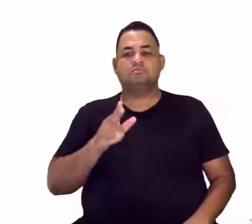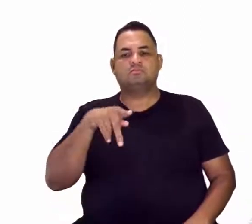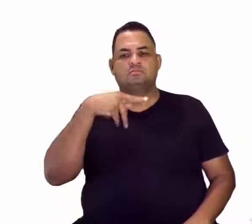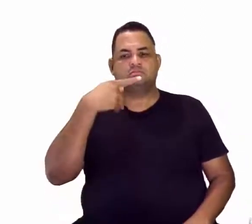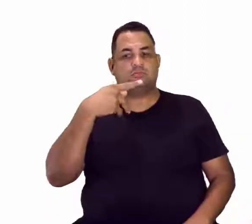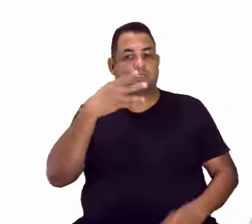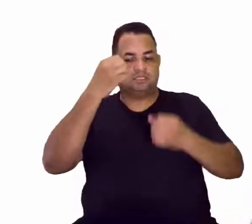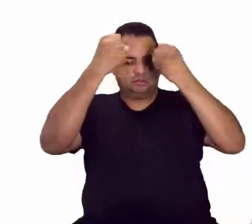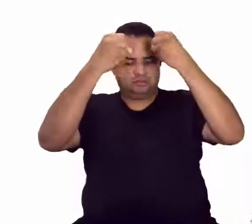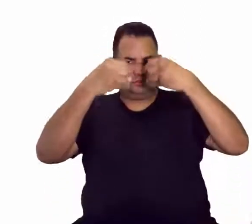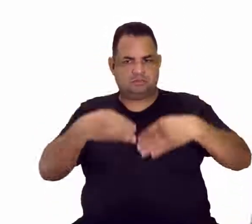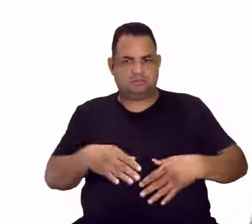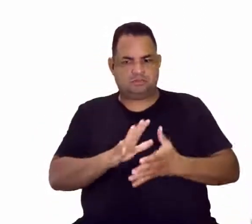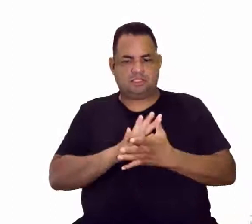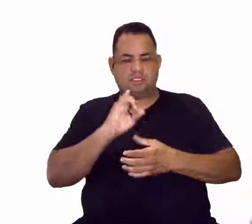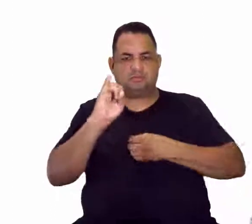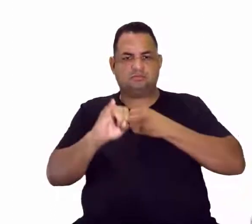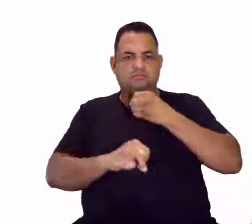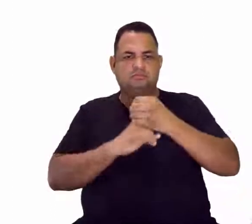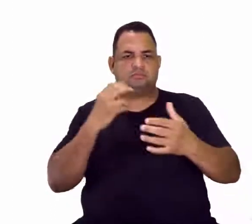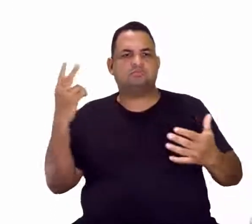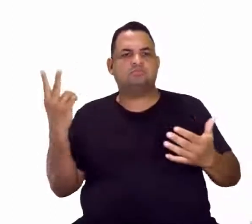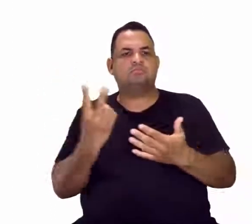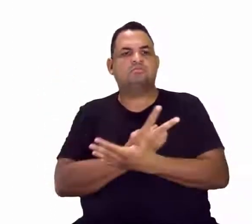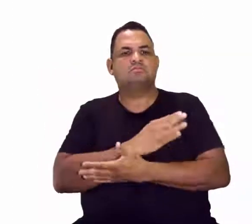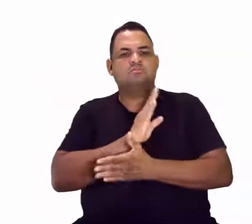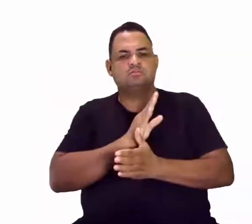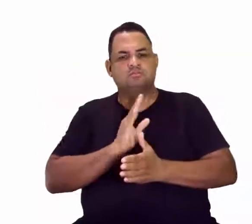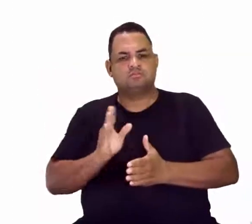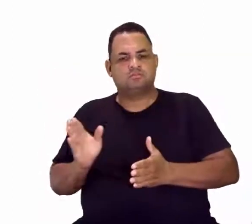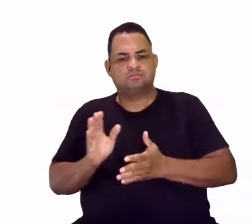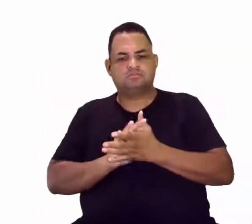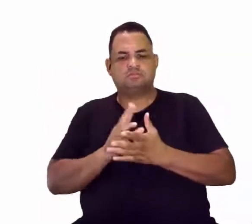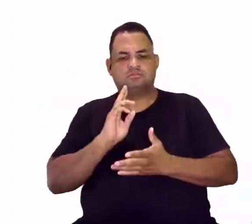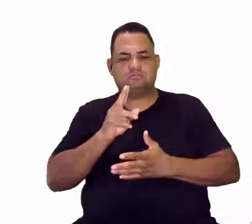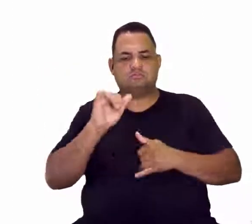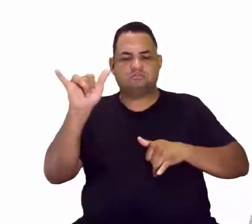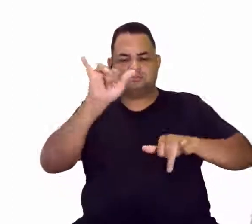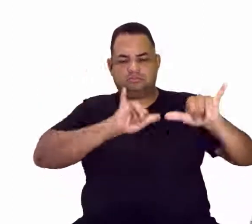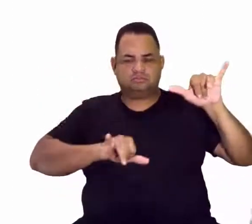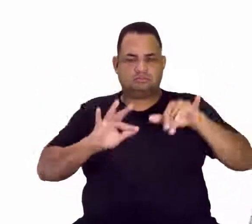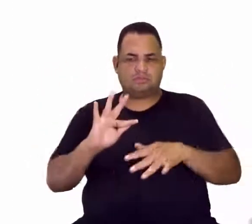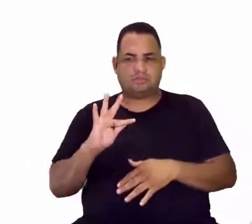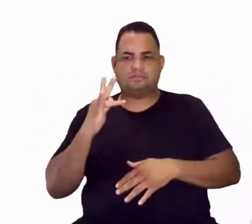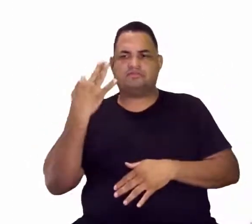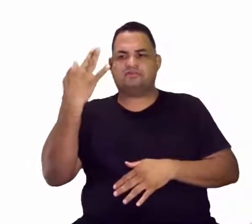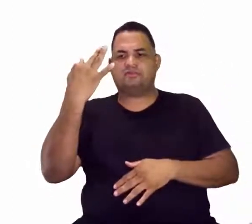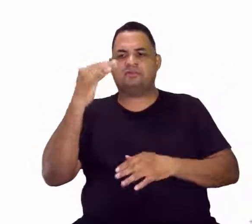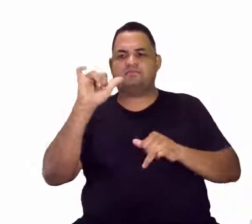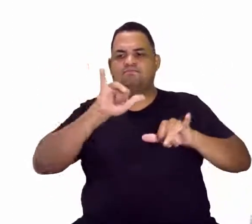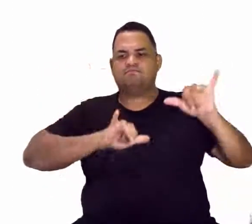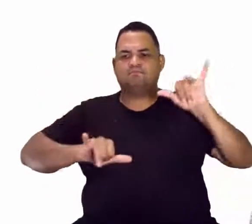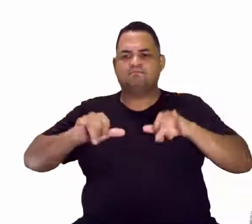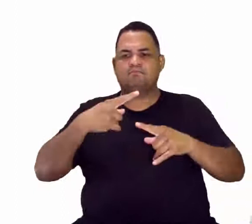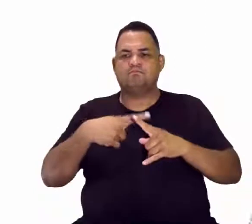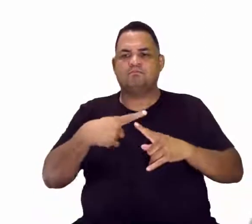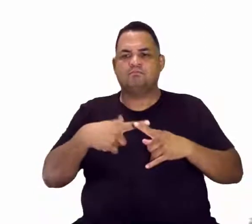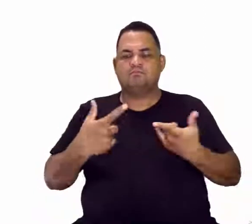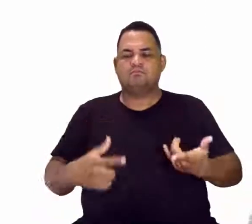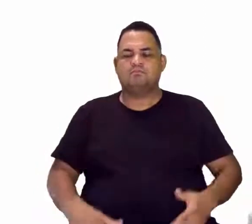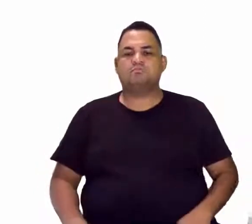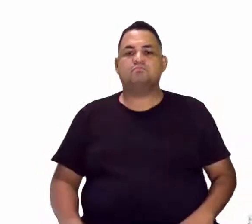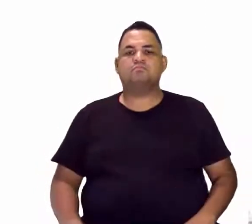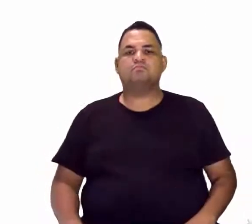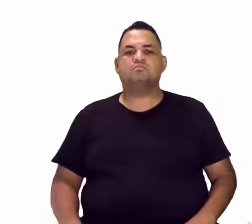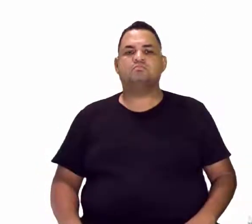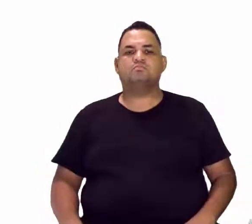a ionização é um processo químico, ele é um fenômeno químico. Por quê?